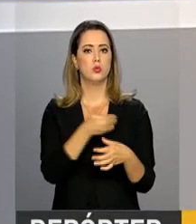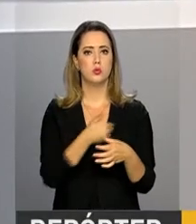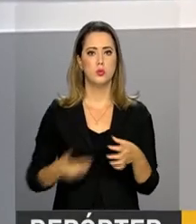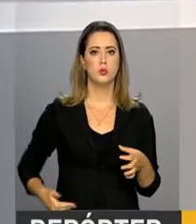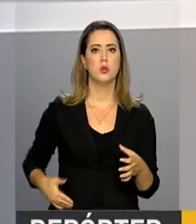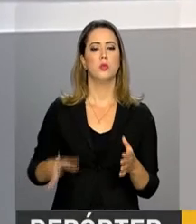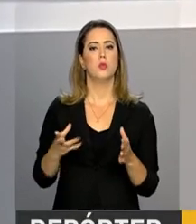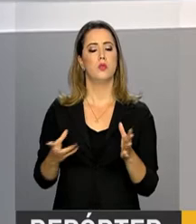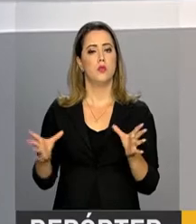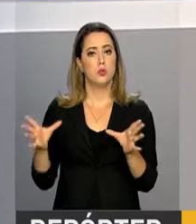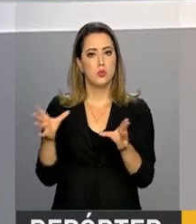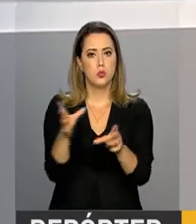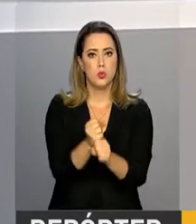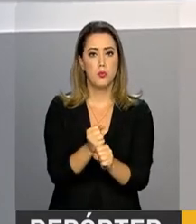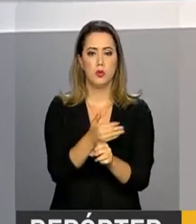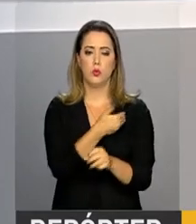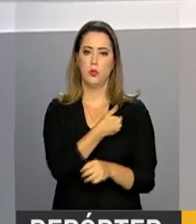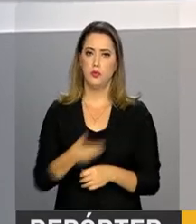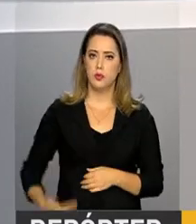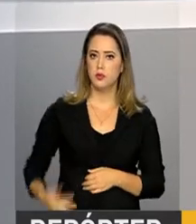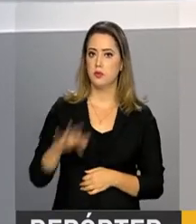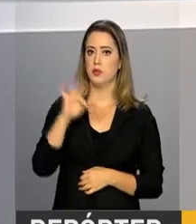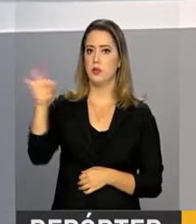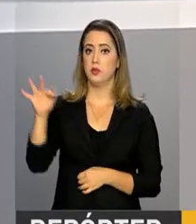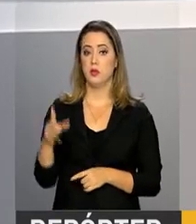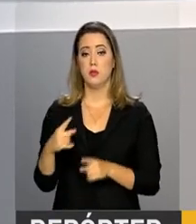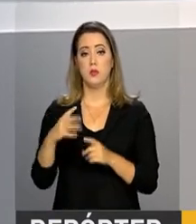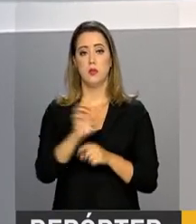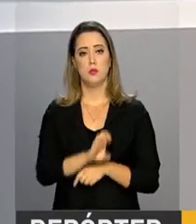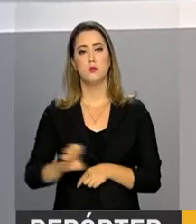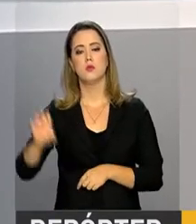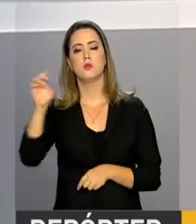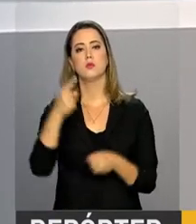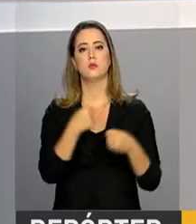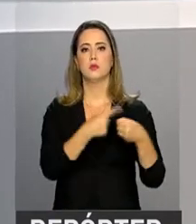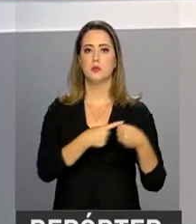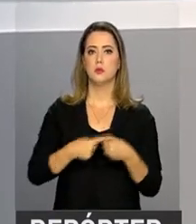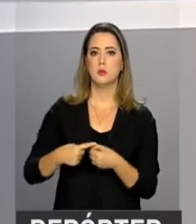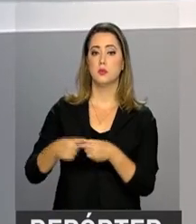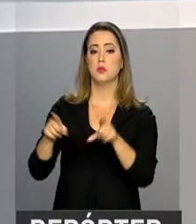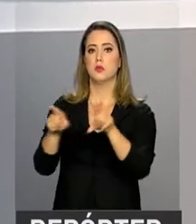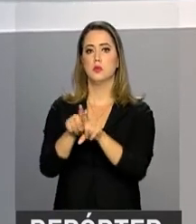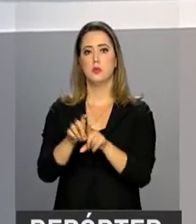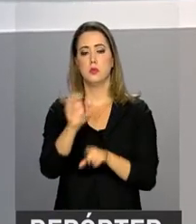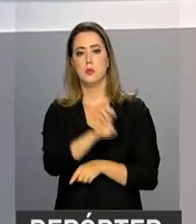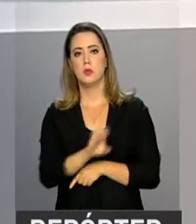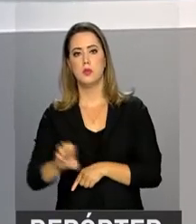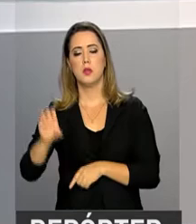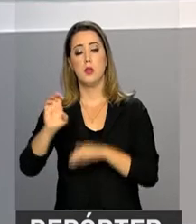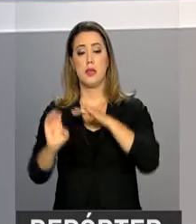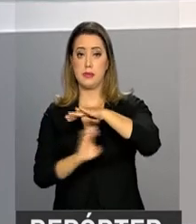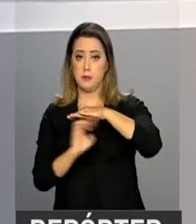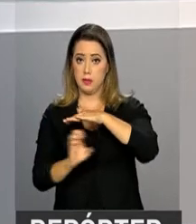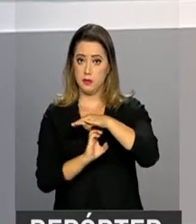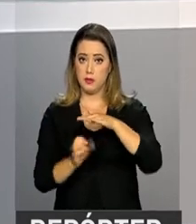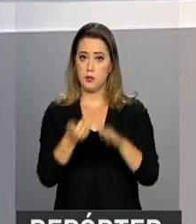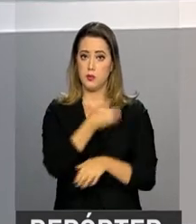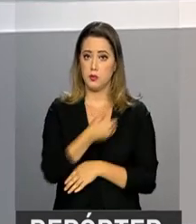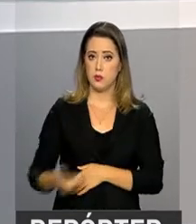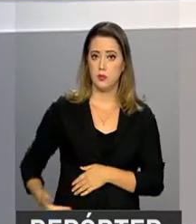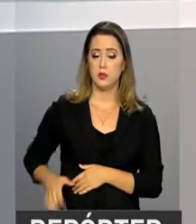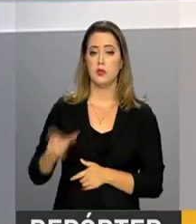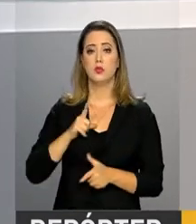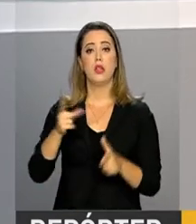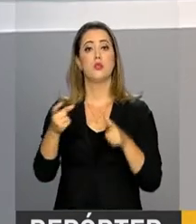que inclui o governo federal os estados municípios e as empresas estatais registraram déficit de 21